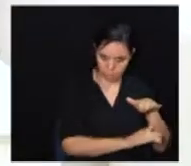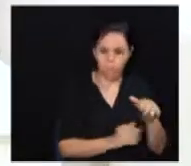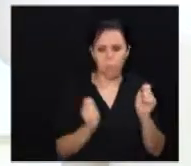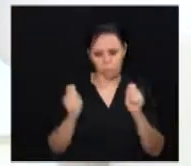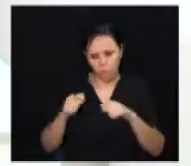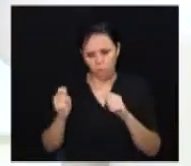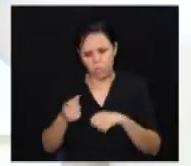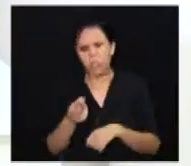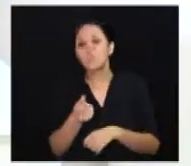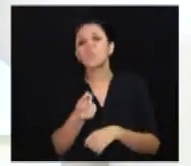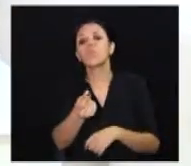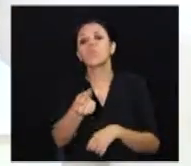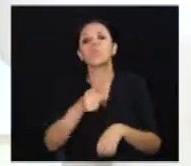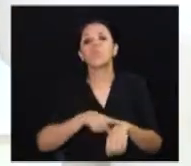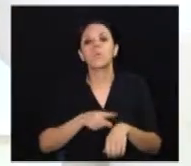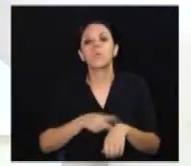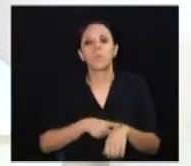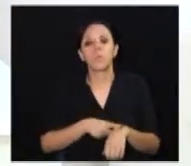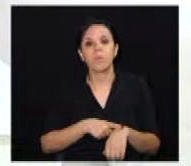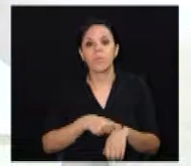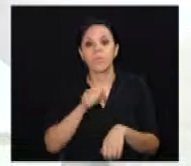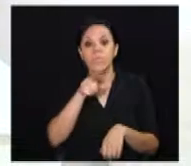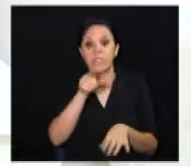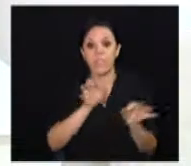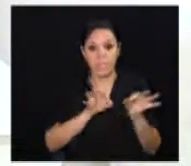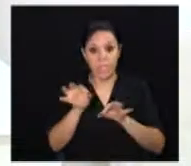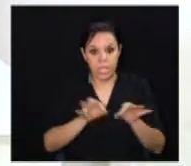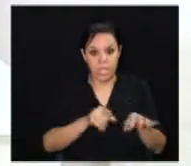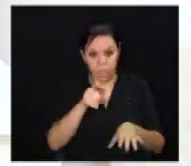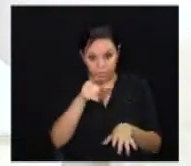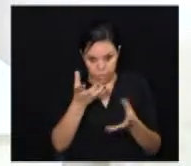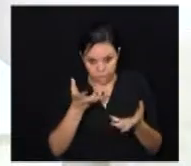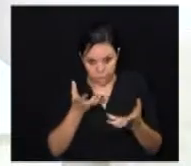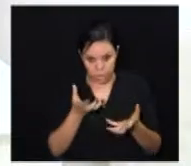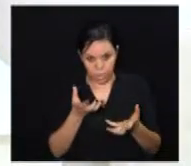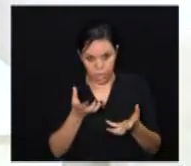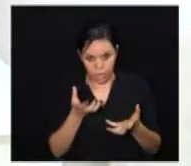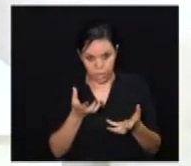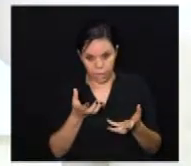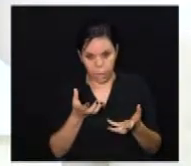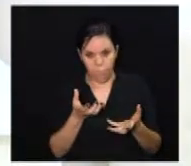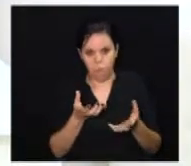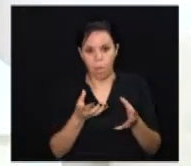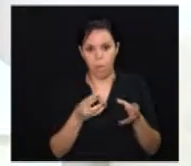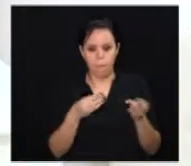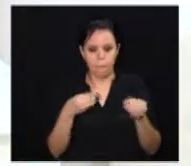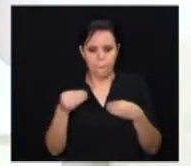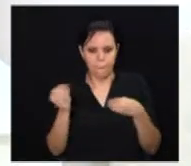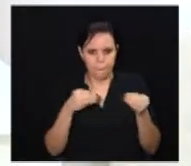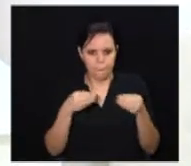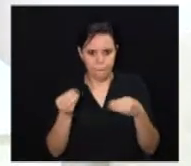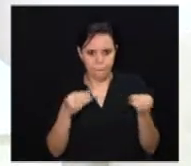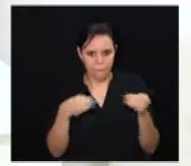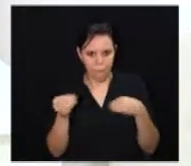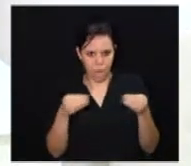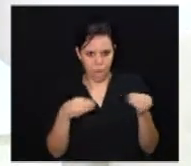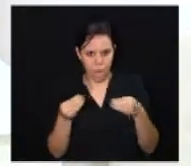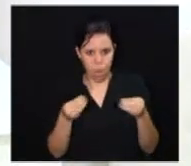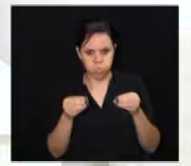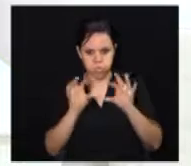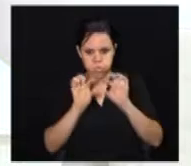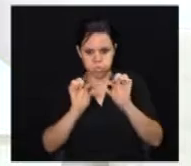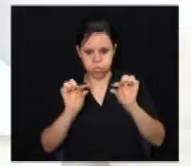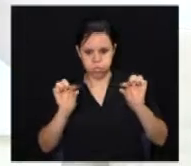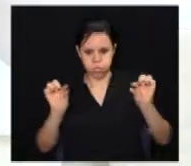dura quanto tempo? Essa massa, quando você fizer ela, se você quiser colocar num plástico filme e congelar, ela